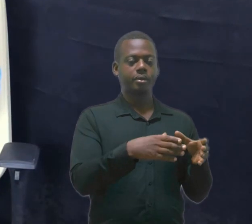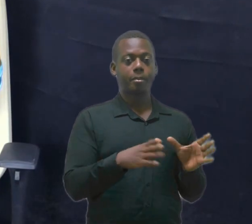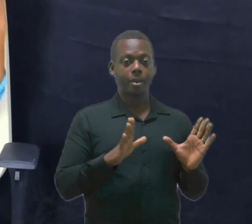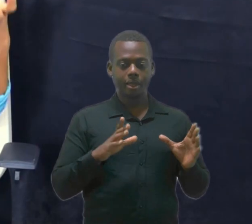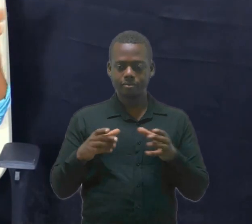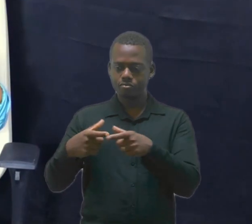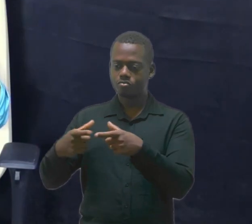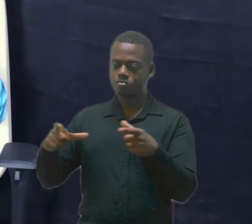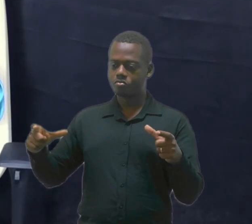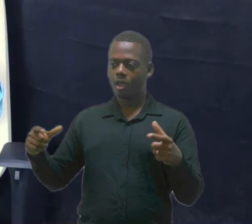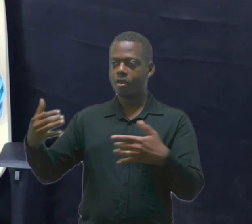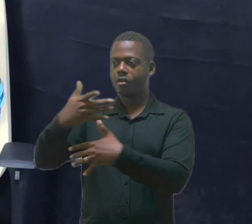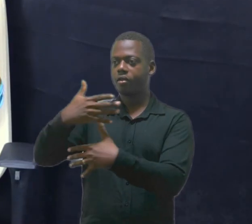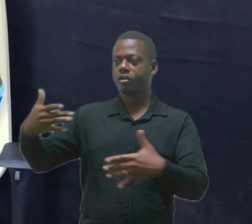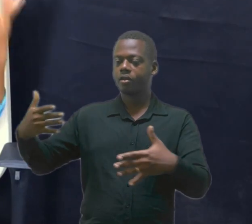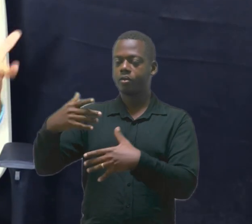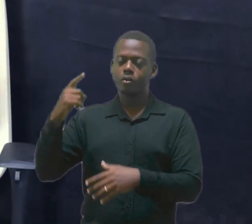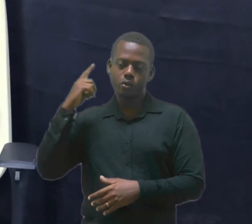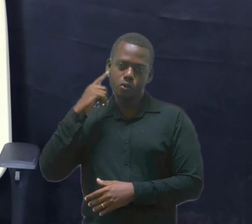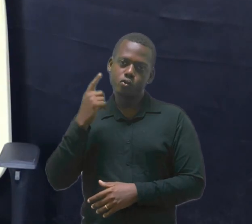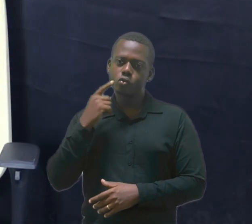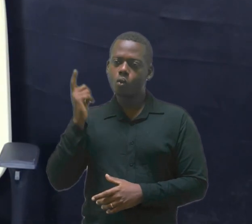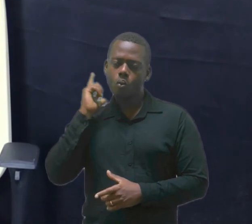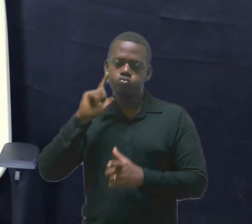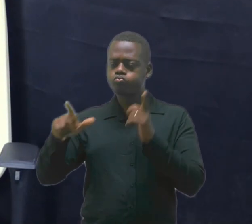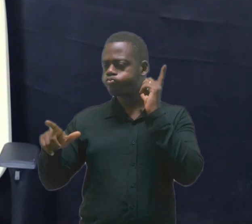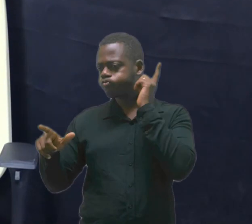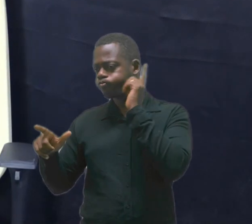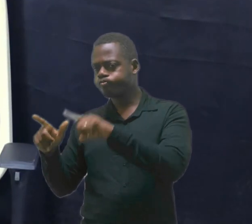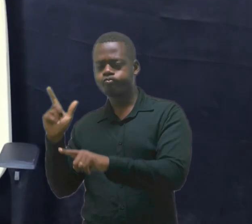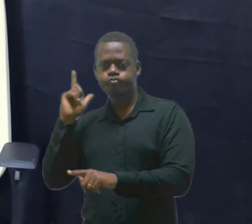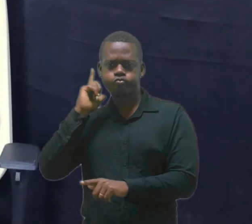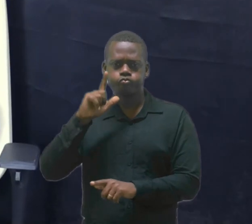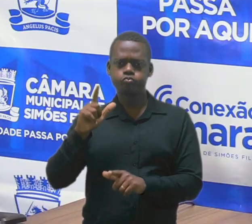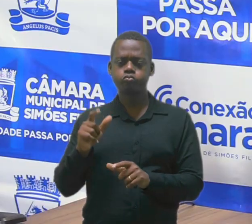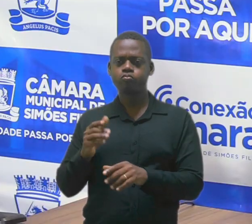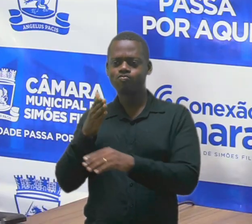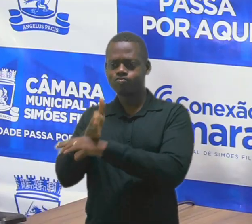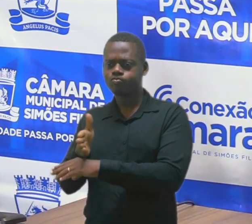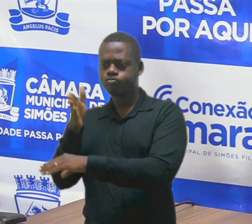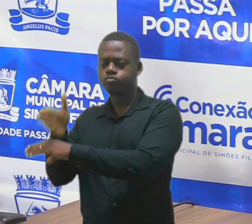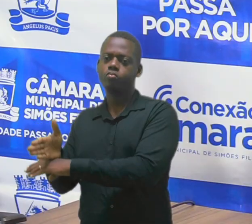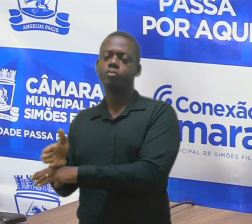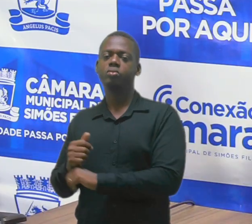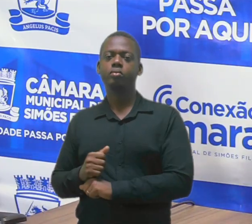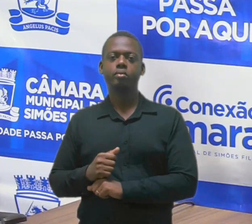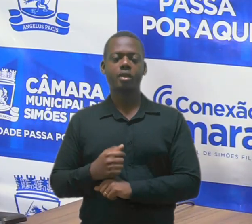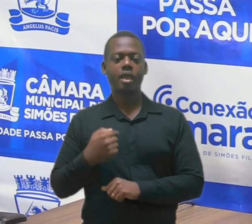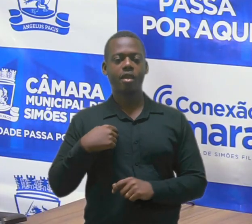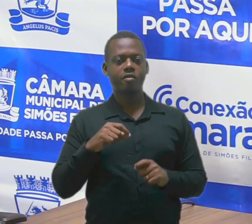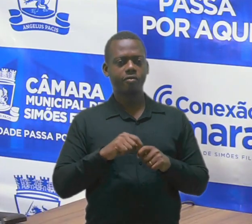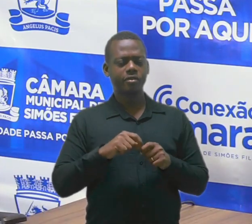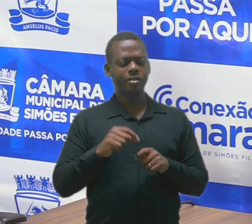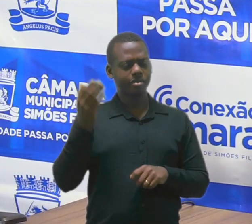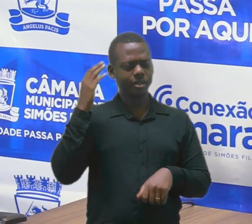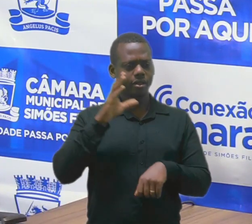cidades maiores, né? Então, os surdos têm conseguido ocupar espaços. quando eu fiz meu curso de Libras, que foi um